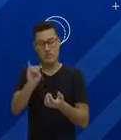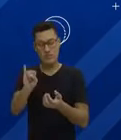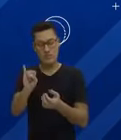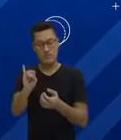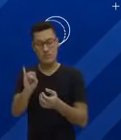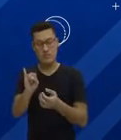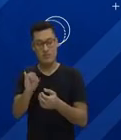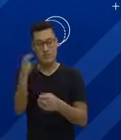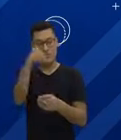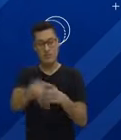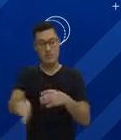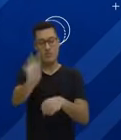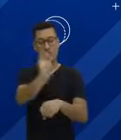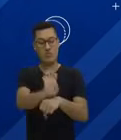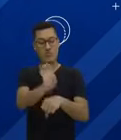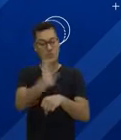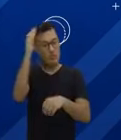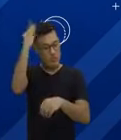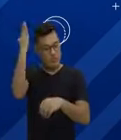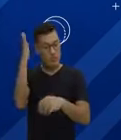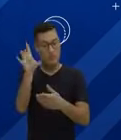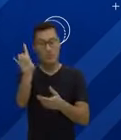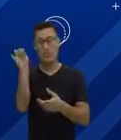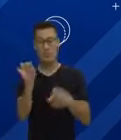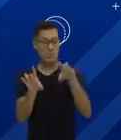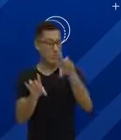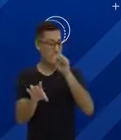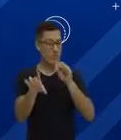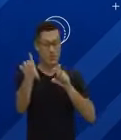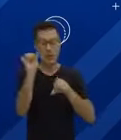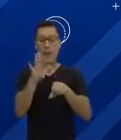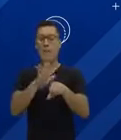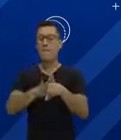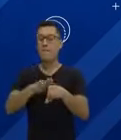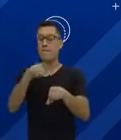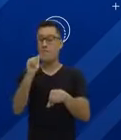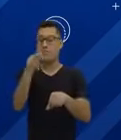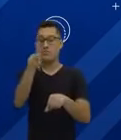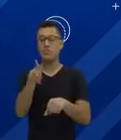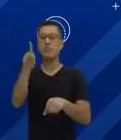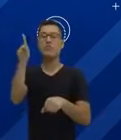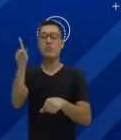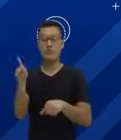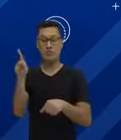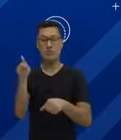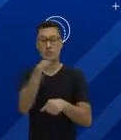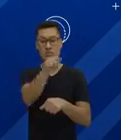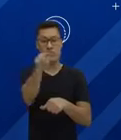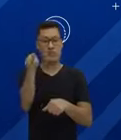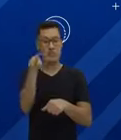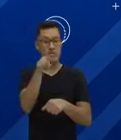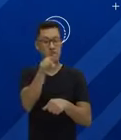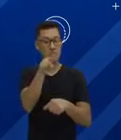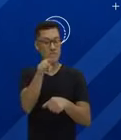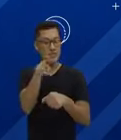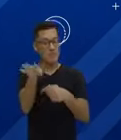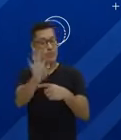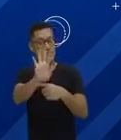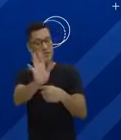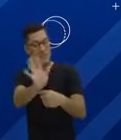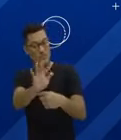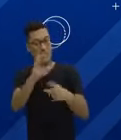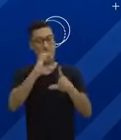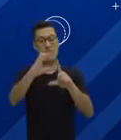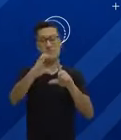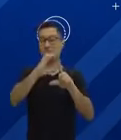SEI, tá certo? E foram selecionadas exclusivamente pelos professores para serem transmitidas aqui pela TV Cultura.